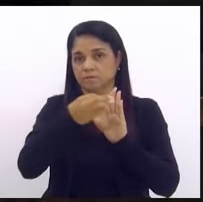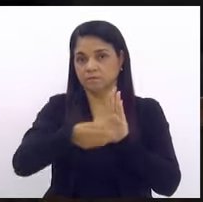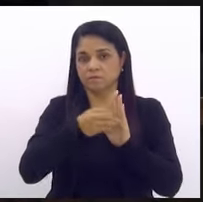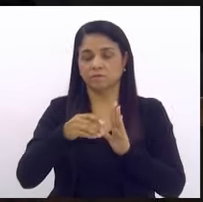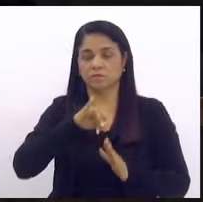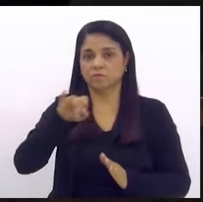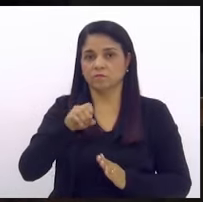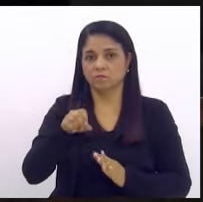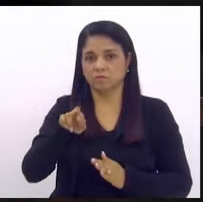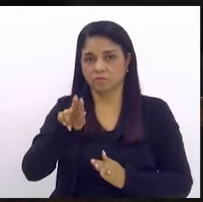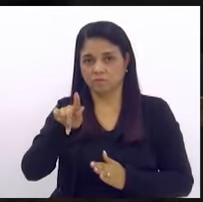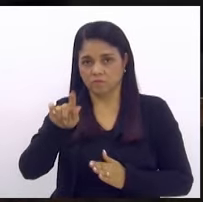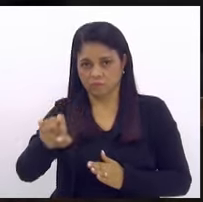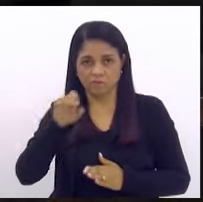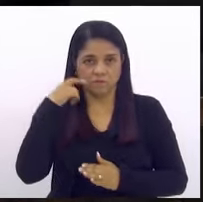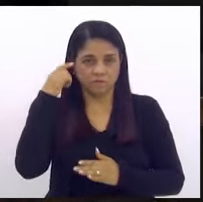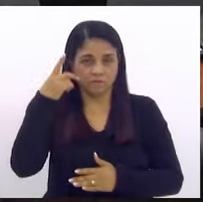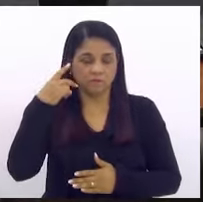Pela manutenção, presidente.